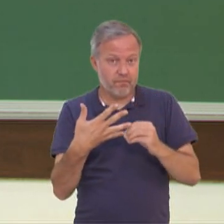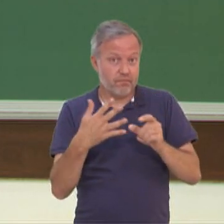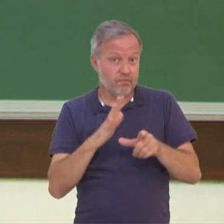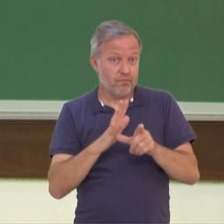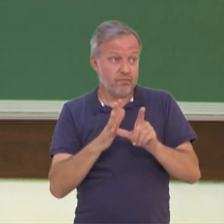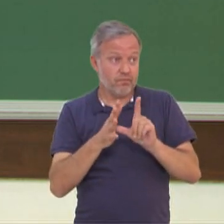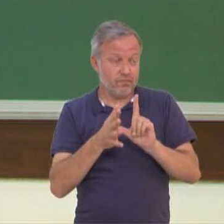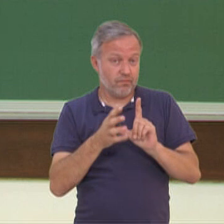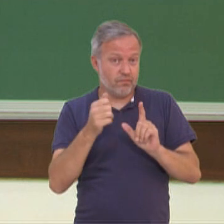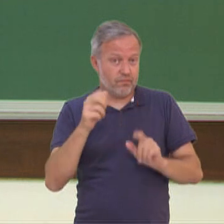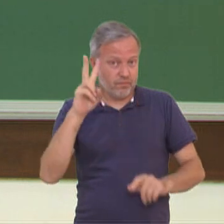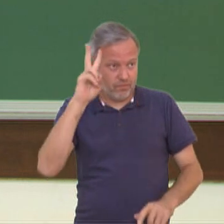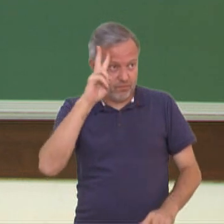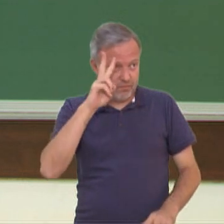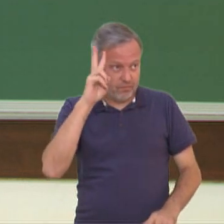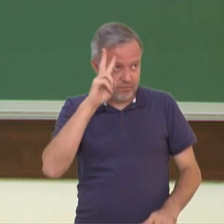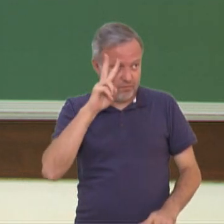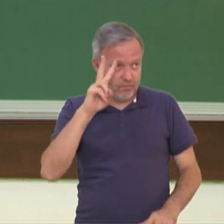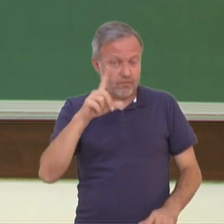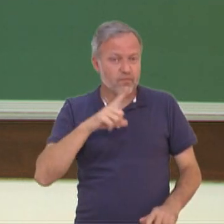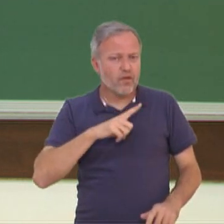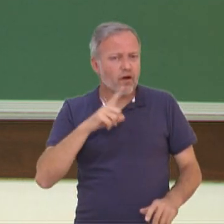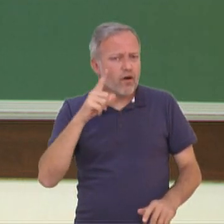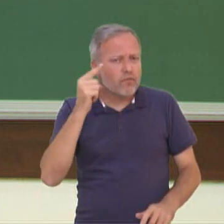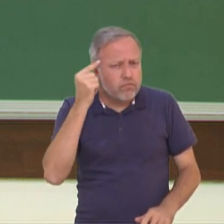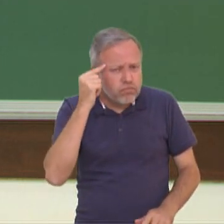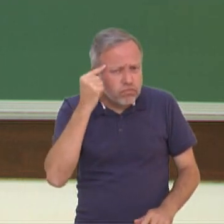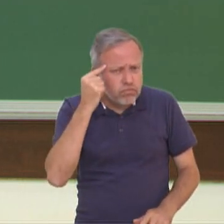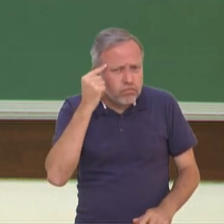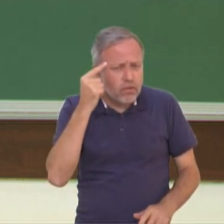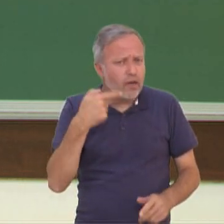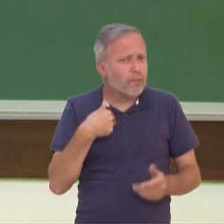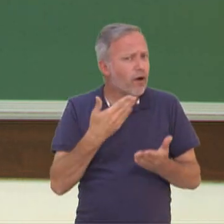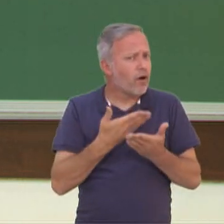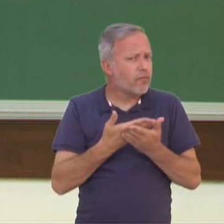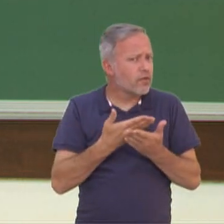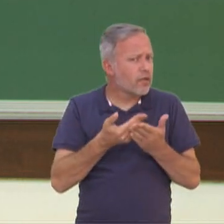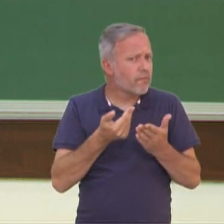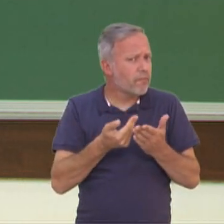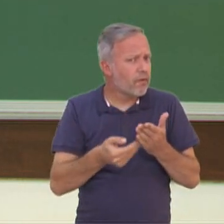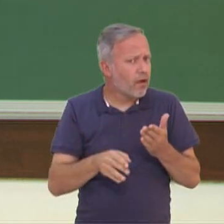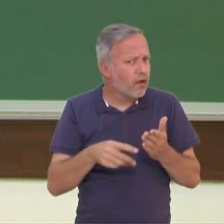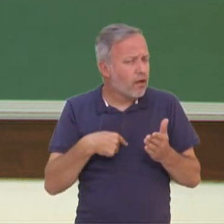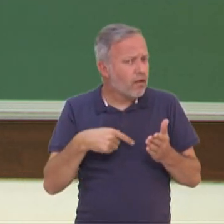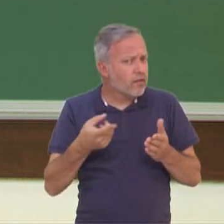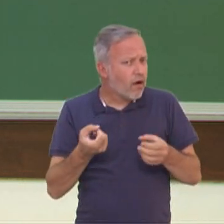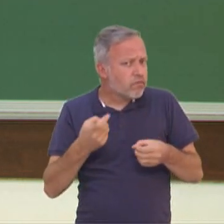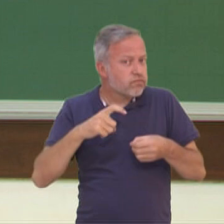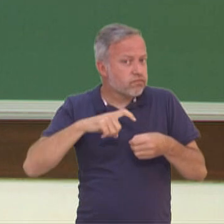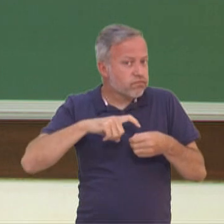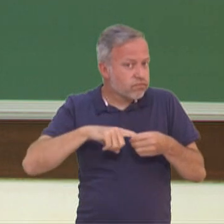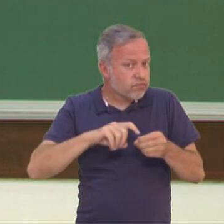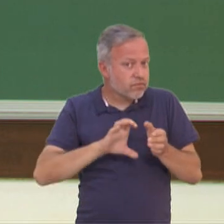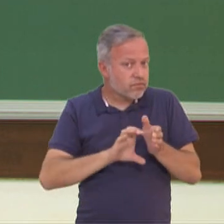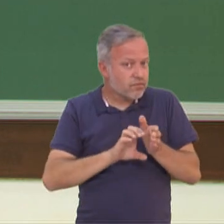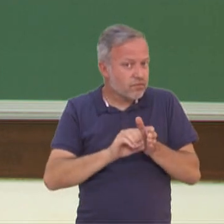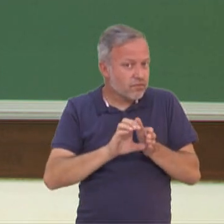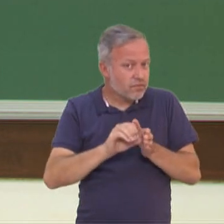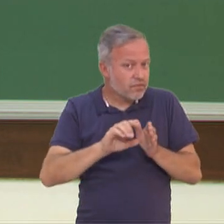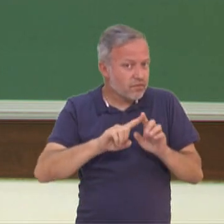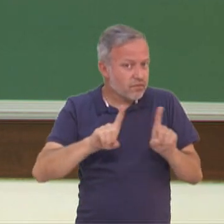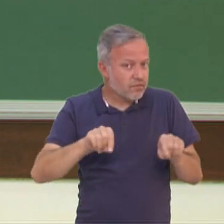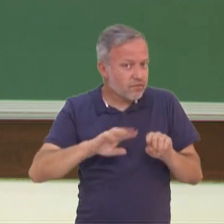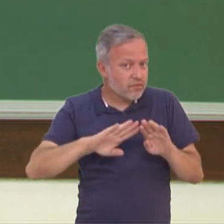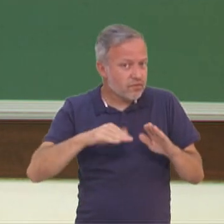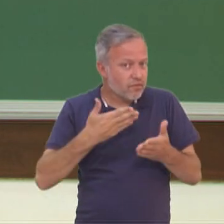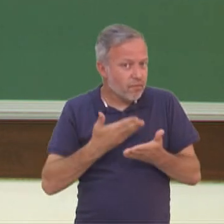sobre os fungos, quero lembrar vocês, ficou dúvida, alguma aula que você não pôde acompanhar ao vivo, volta no aplicativo Aulas Paraná,